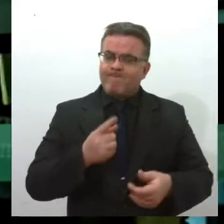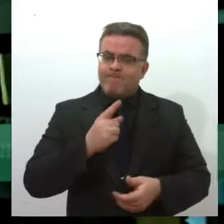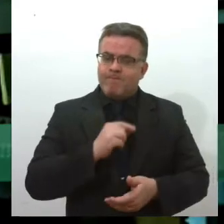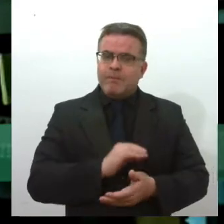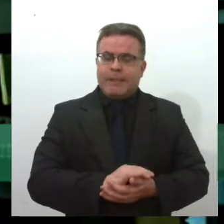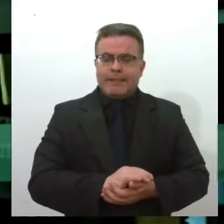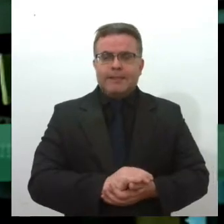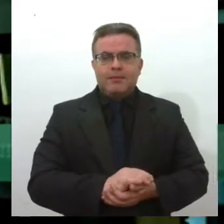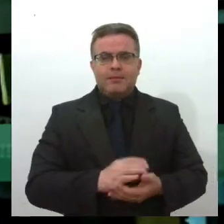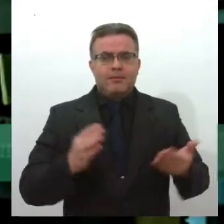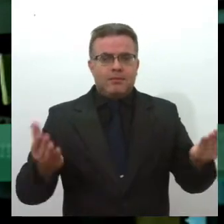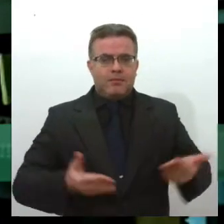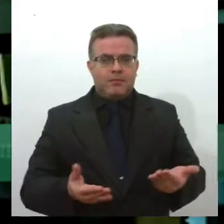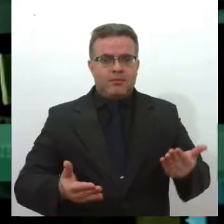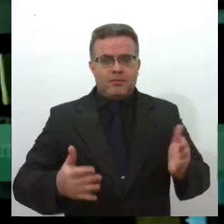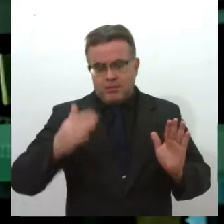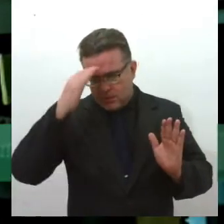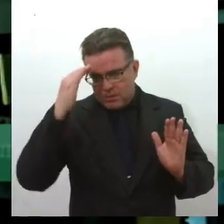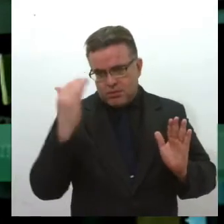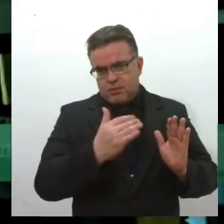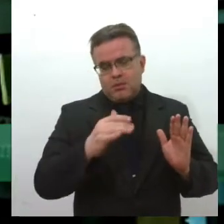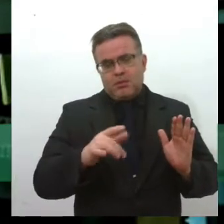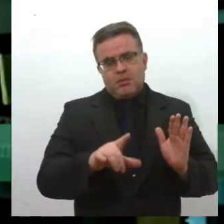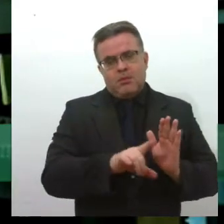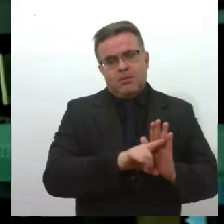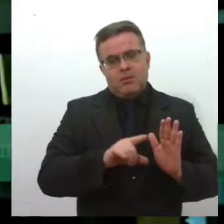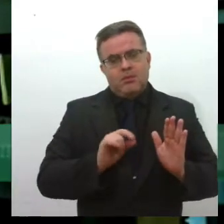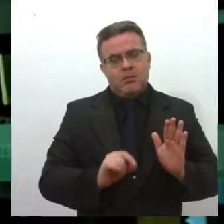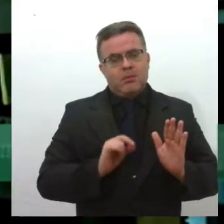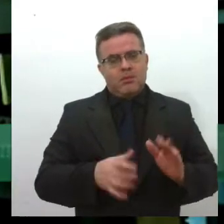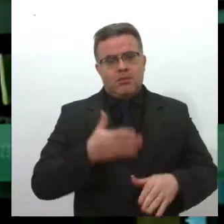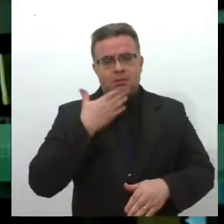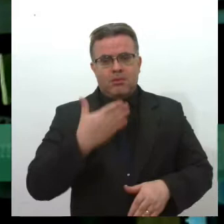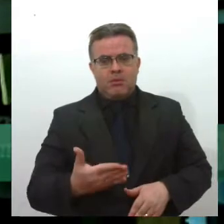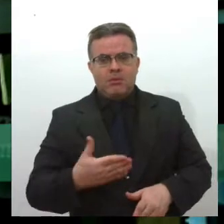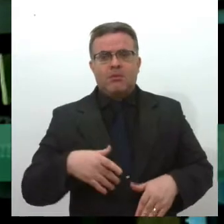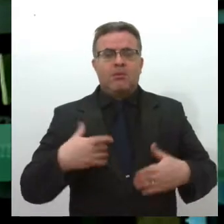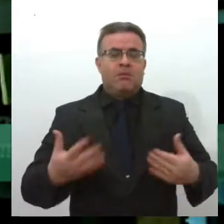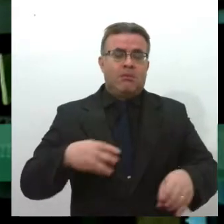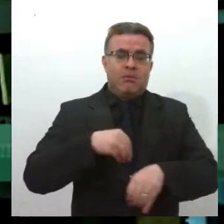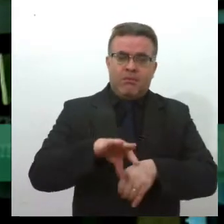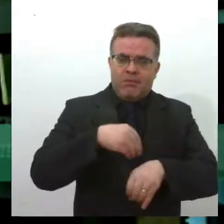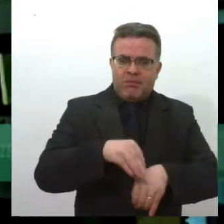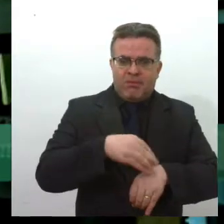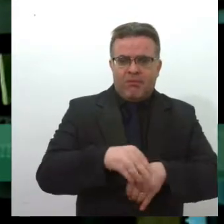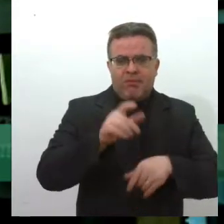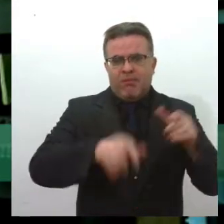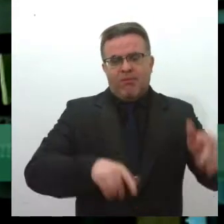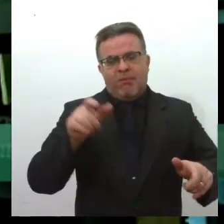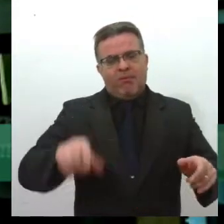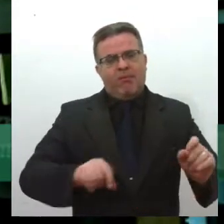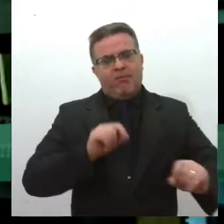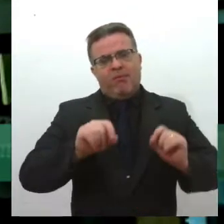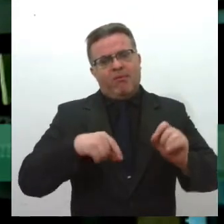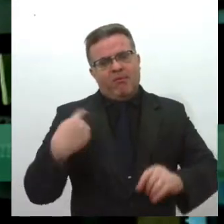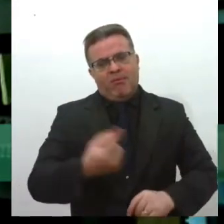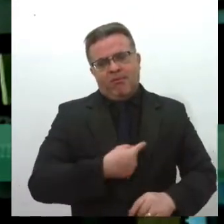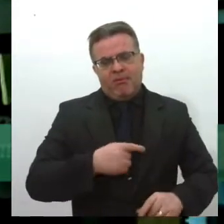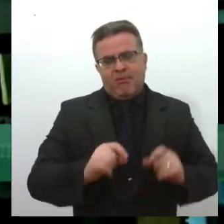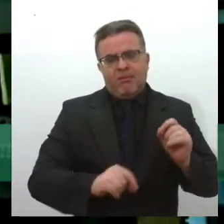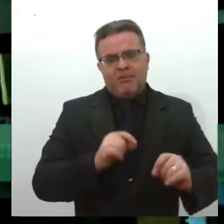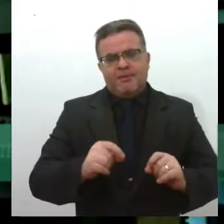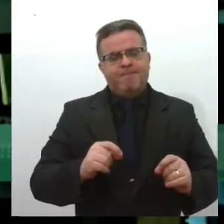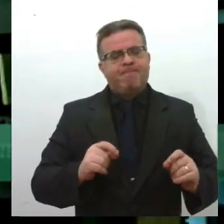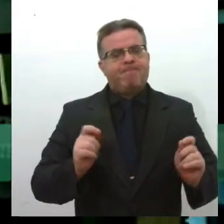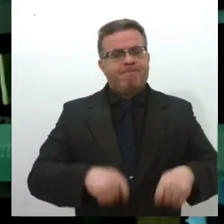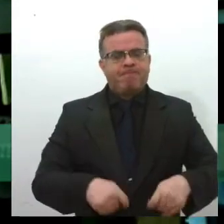Agora, descumprir a lei de acesso à informação, você pede, faz um pedido de informação pública, ignoram você, também